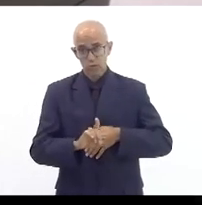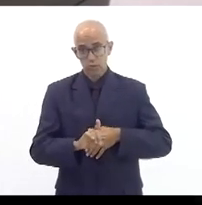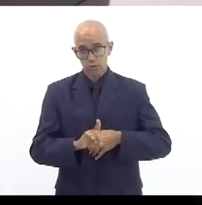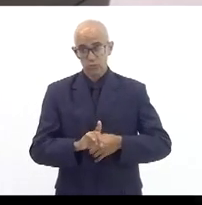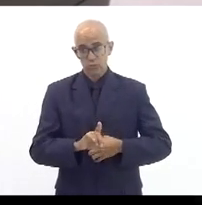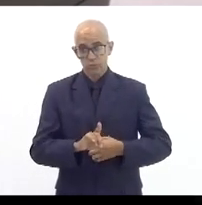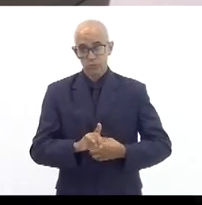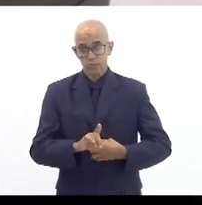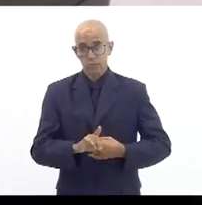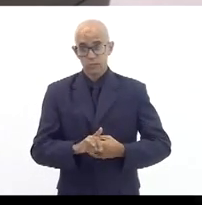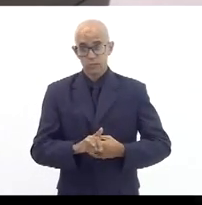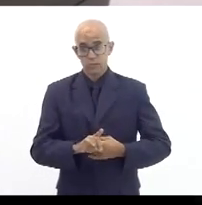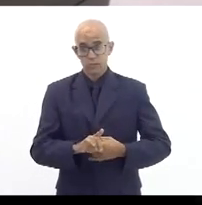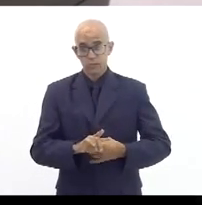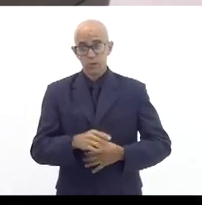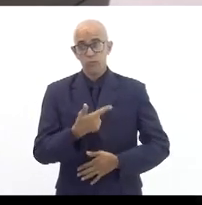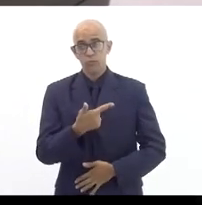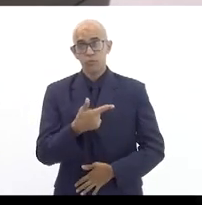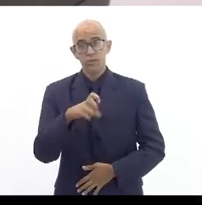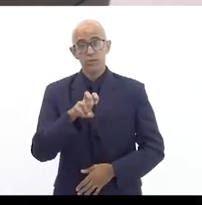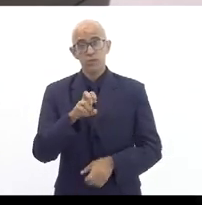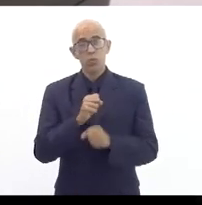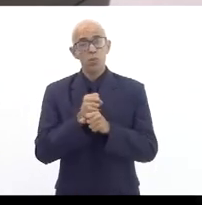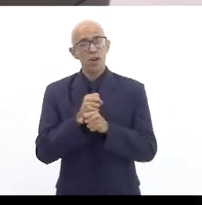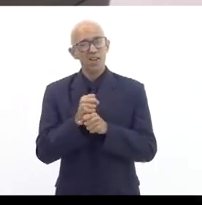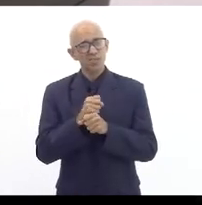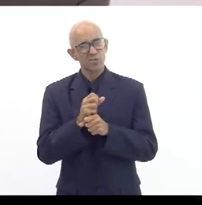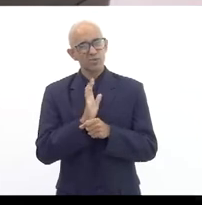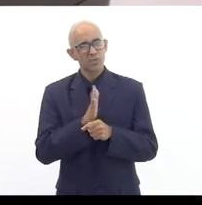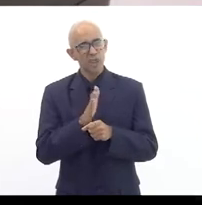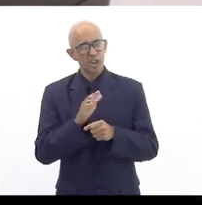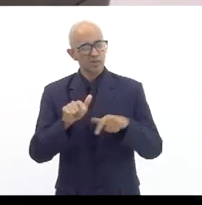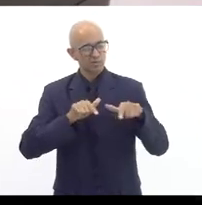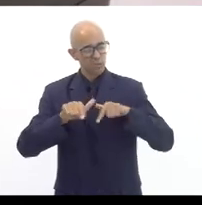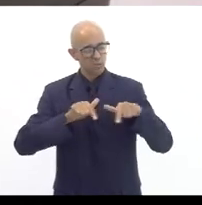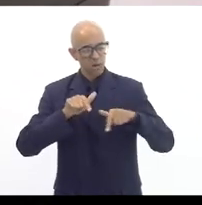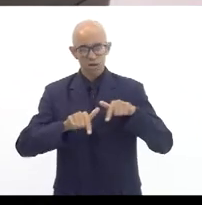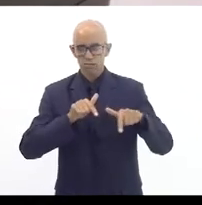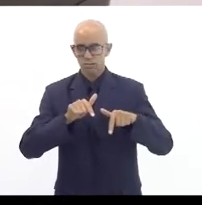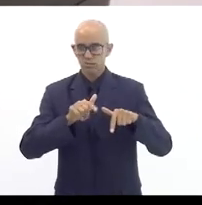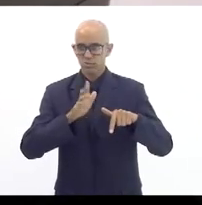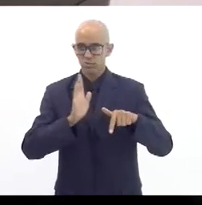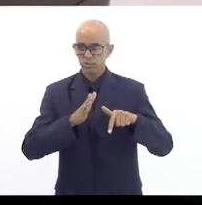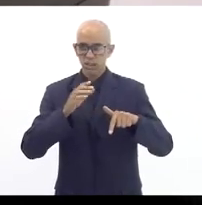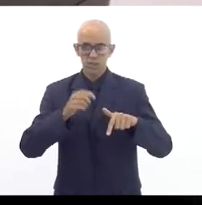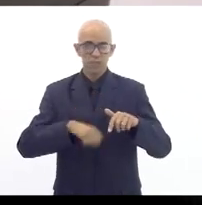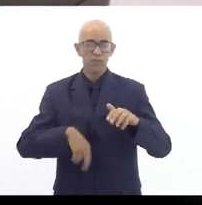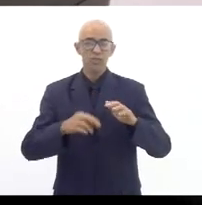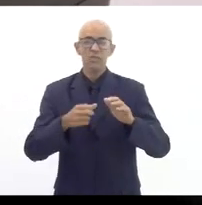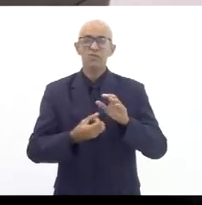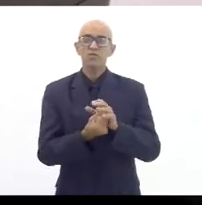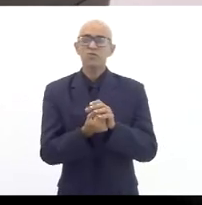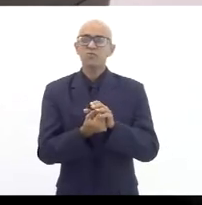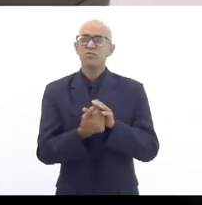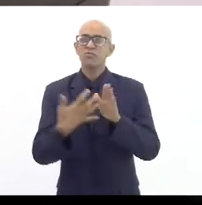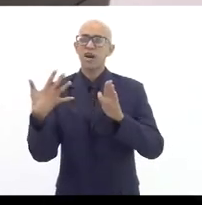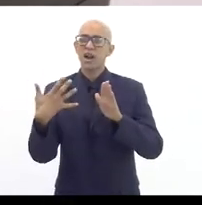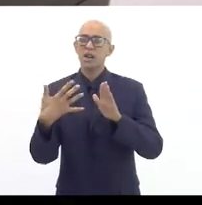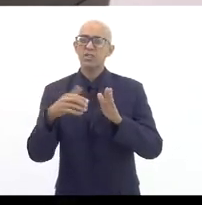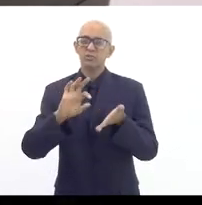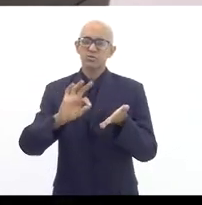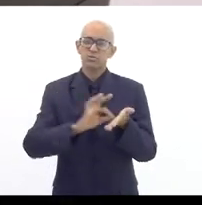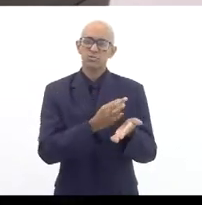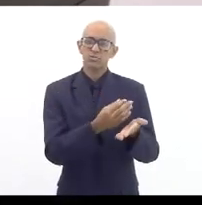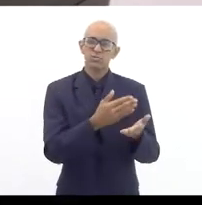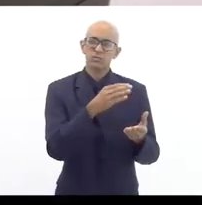reduzidas. São 25 anos já de concessão, já houve vários termos de conduta, e a acessibilidade